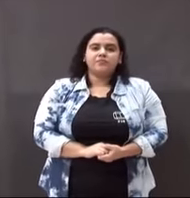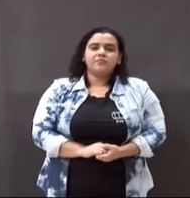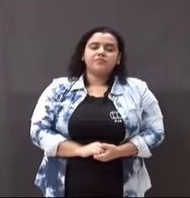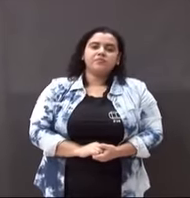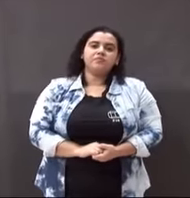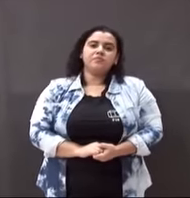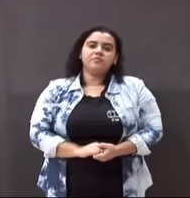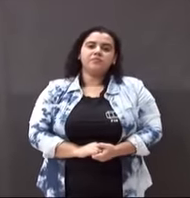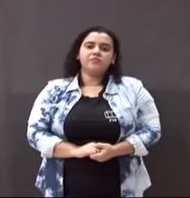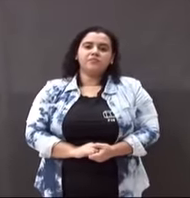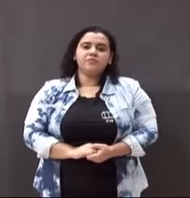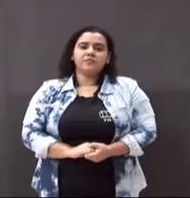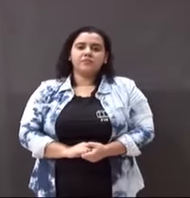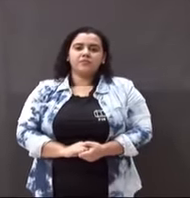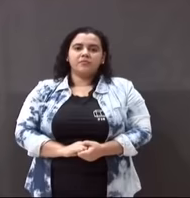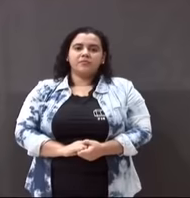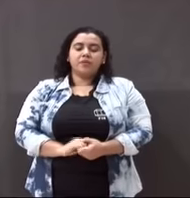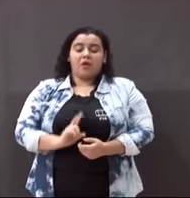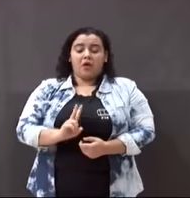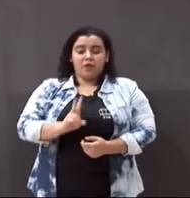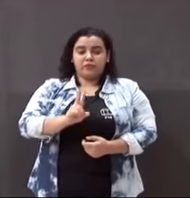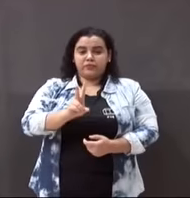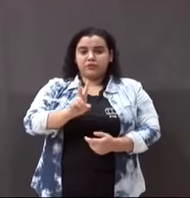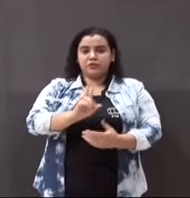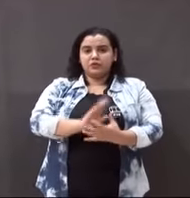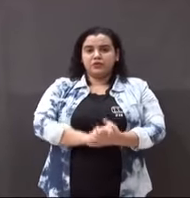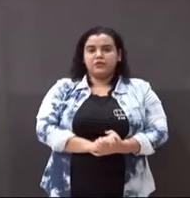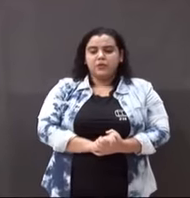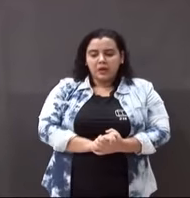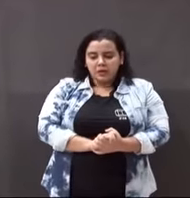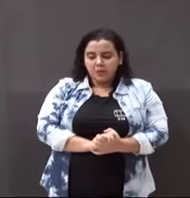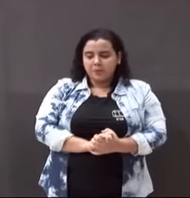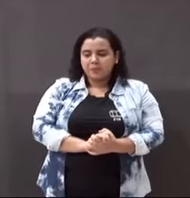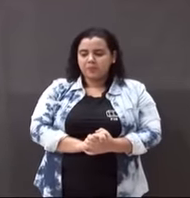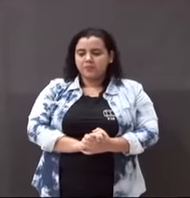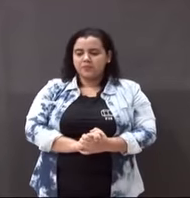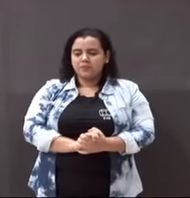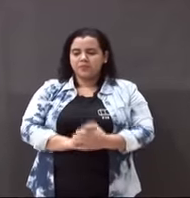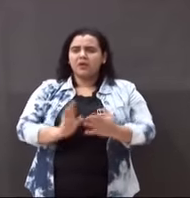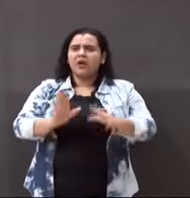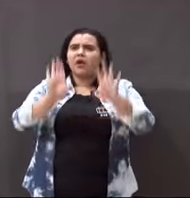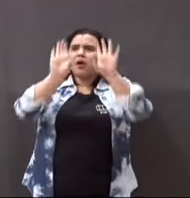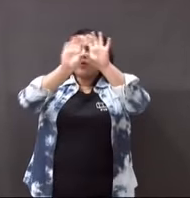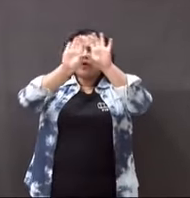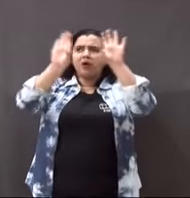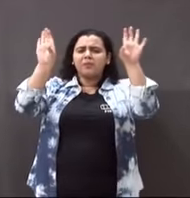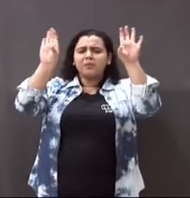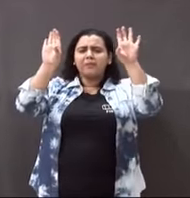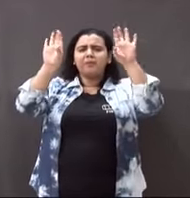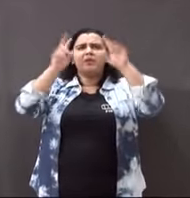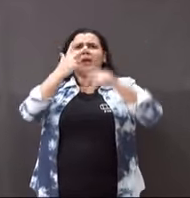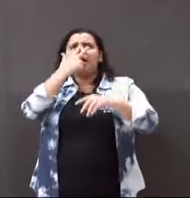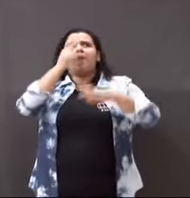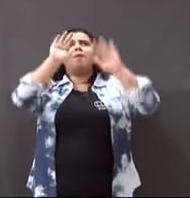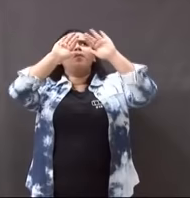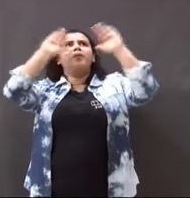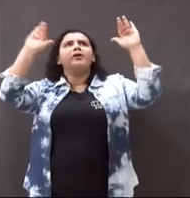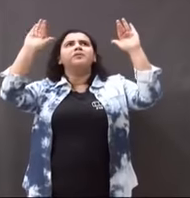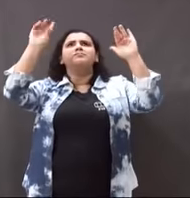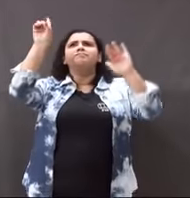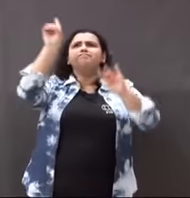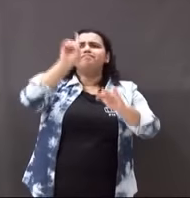Daqui a pouco eu continuo. É que Deus me mostrou que o céu acabou de abrir aqui agora. E Deus falou para mim: aonde houver uma